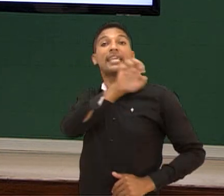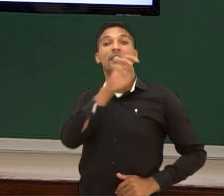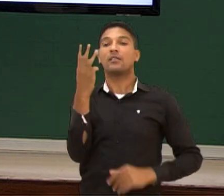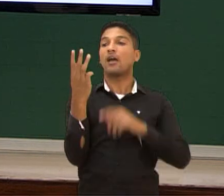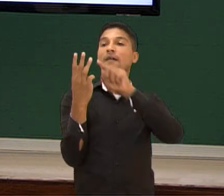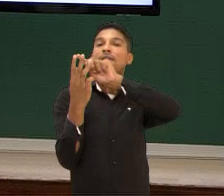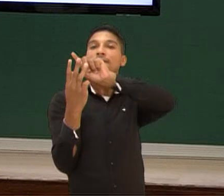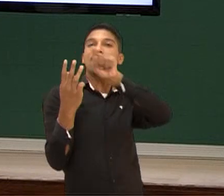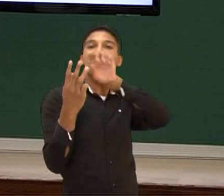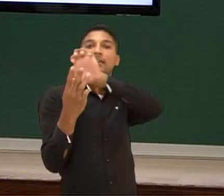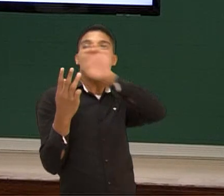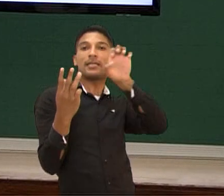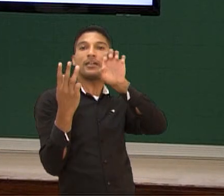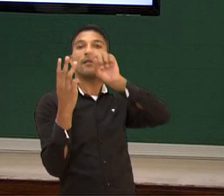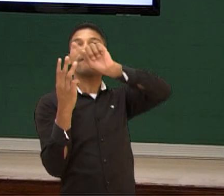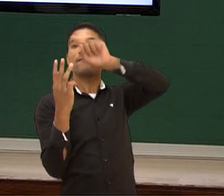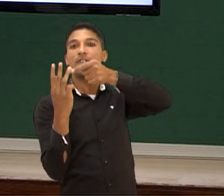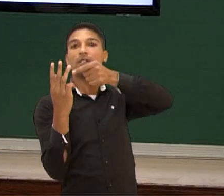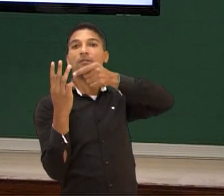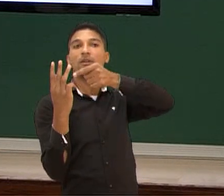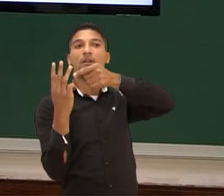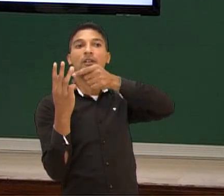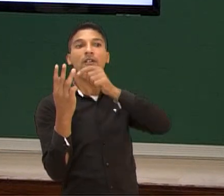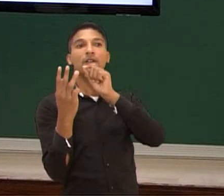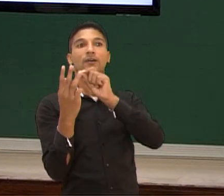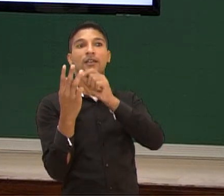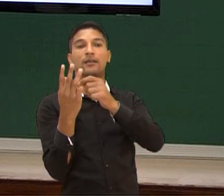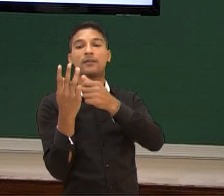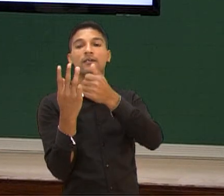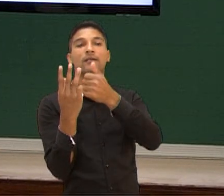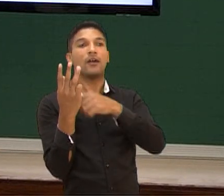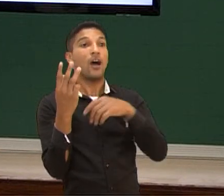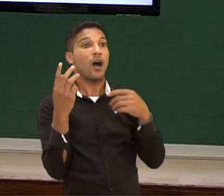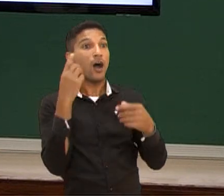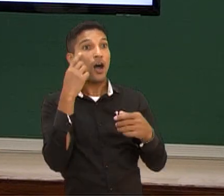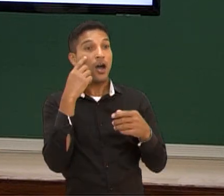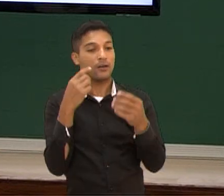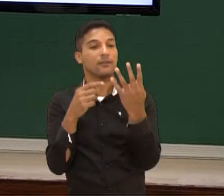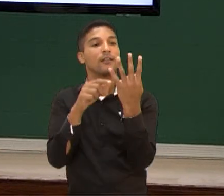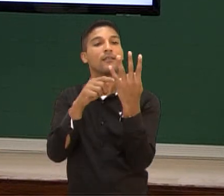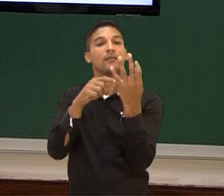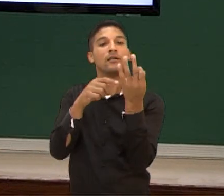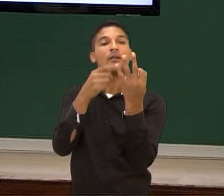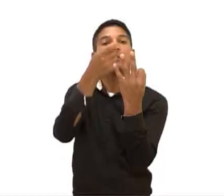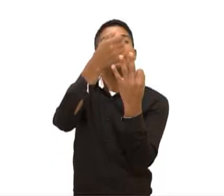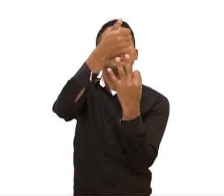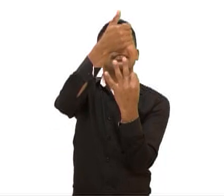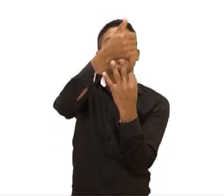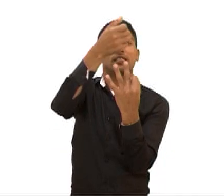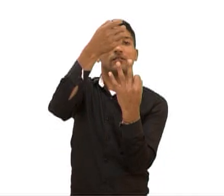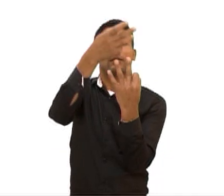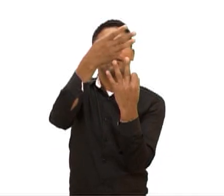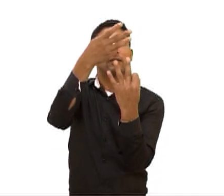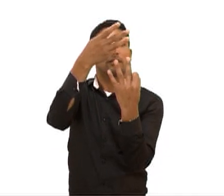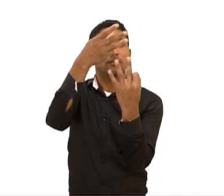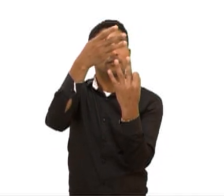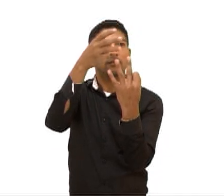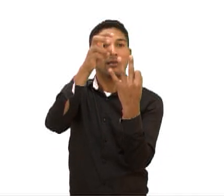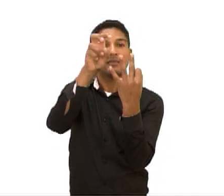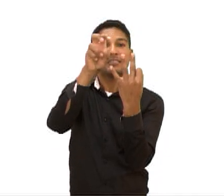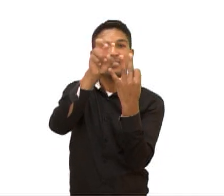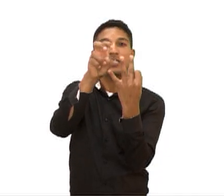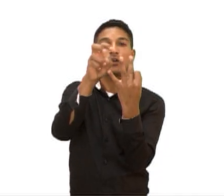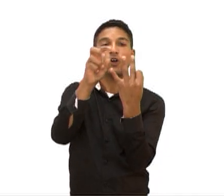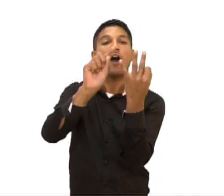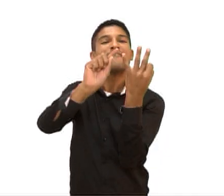aqui? 135, o quê? Décimos. Tem só uma casa depois é vírgula. E a letra B, que é